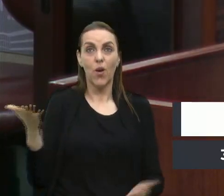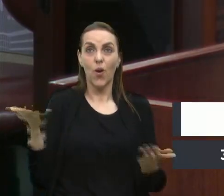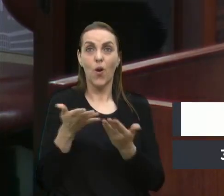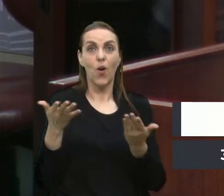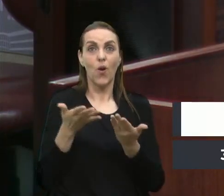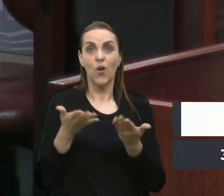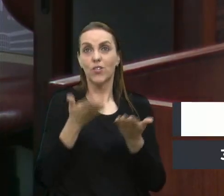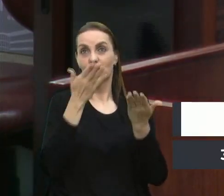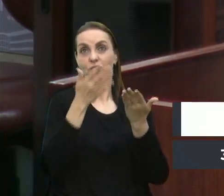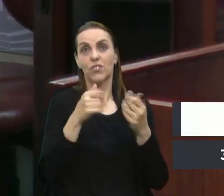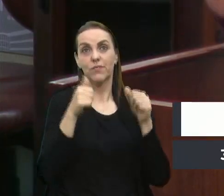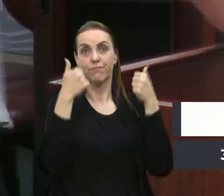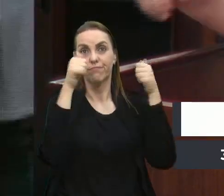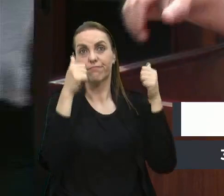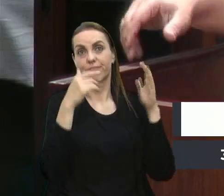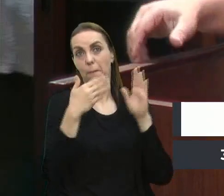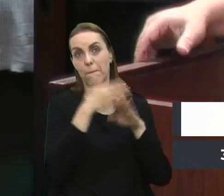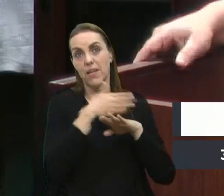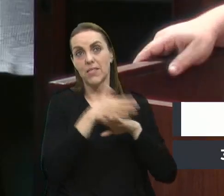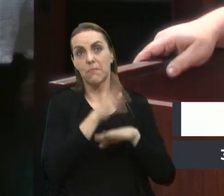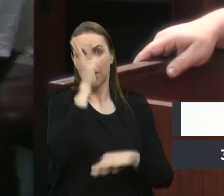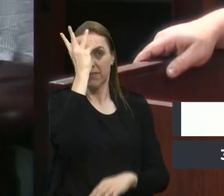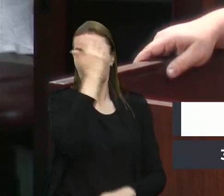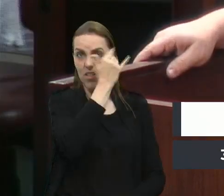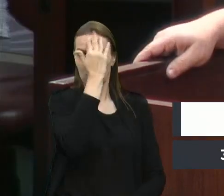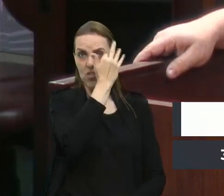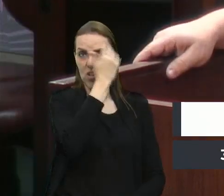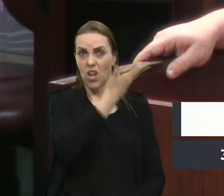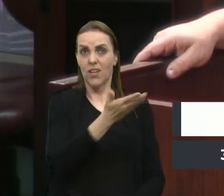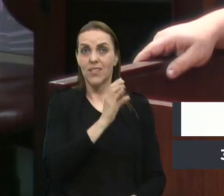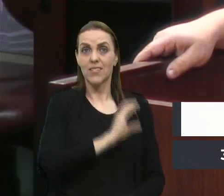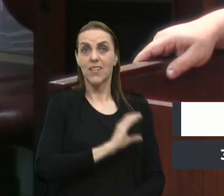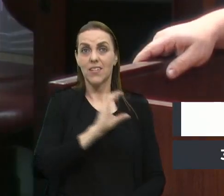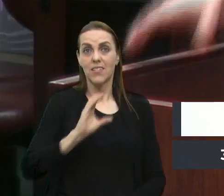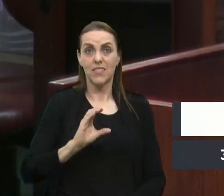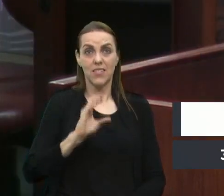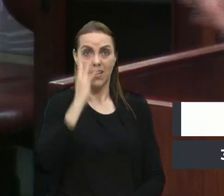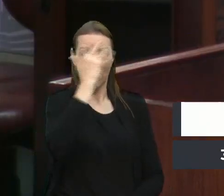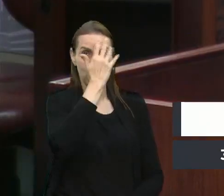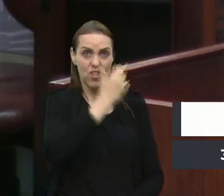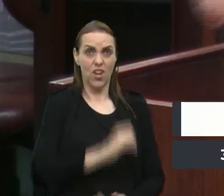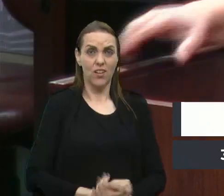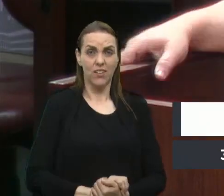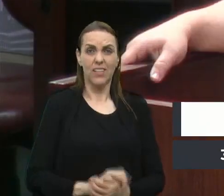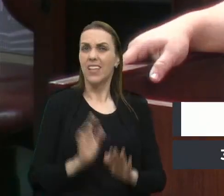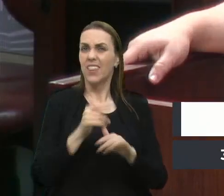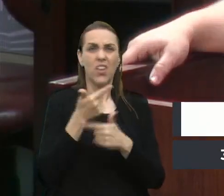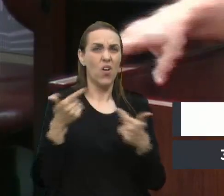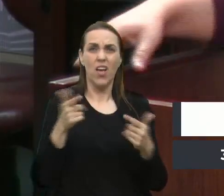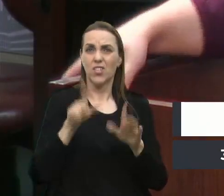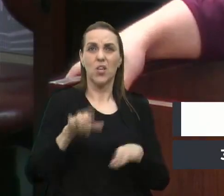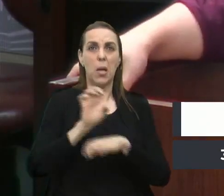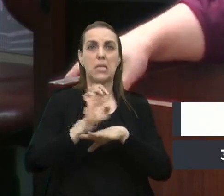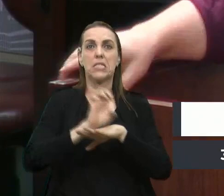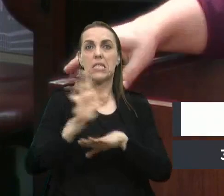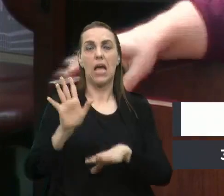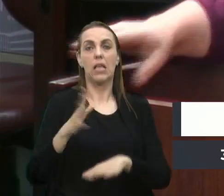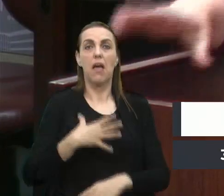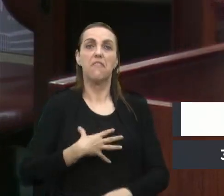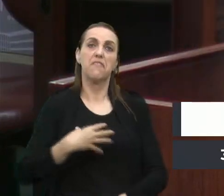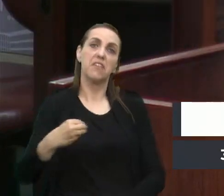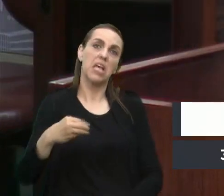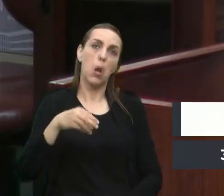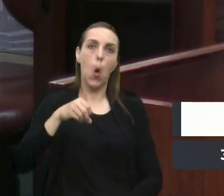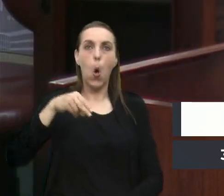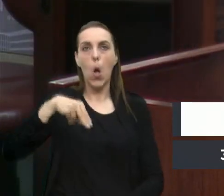do prefeito Adiló. São CCs do Adiló. Então não é só no Estado. Ah, mas o filho do Onyx pelo